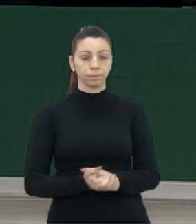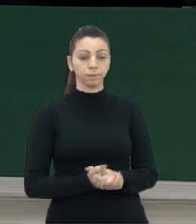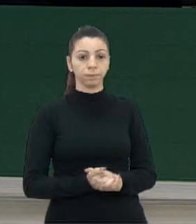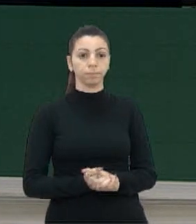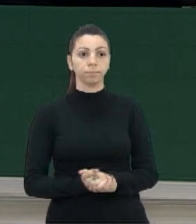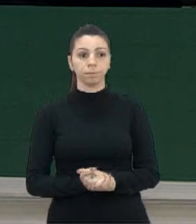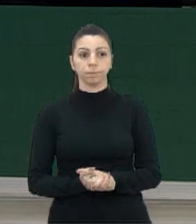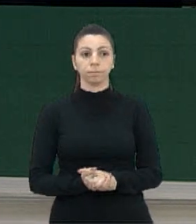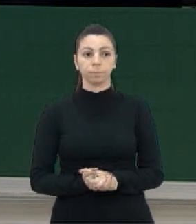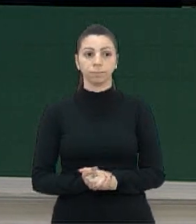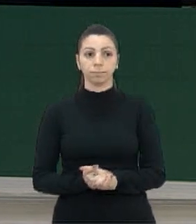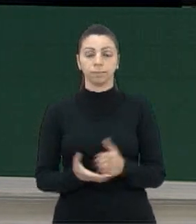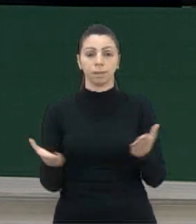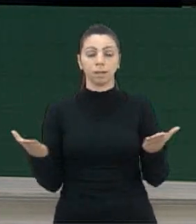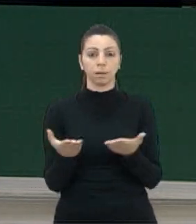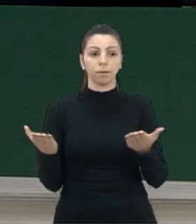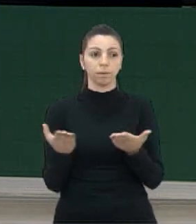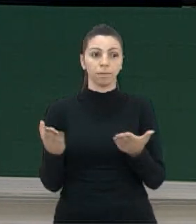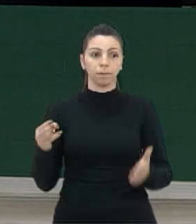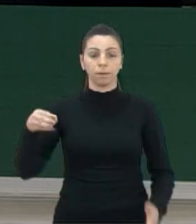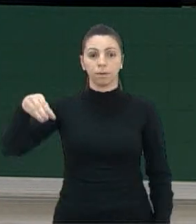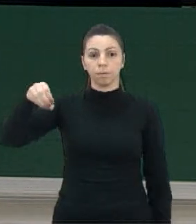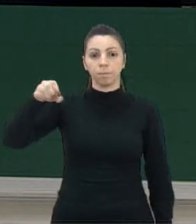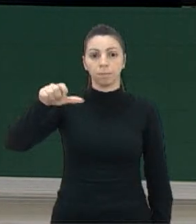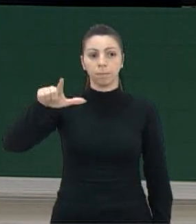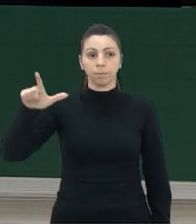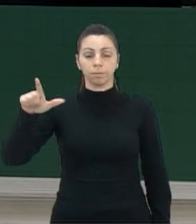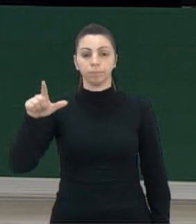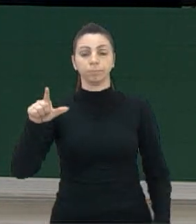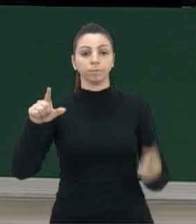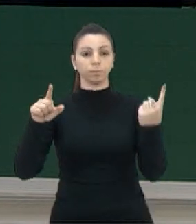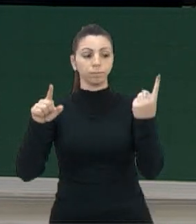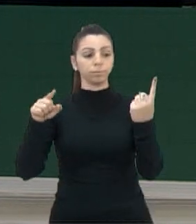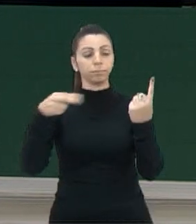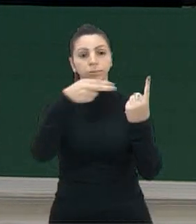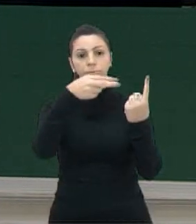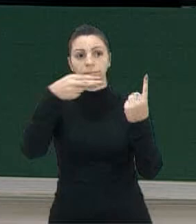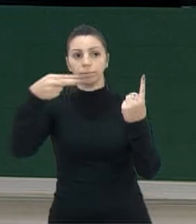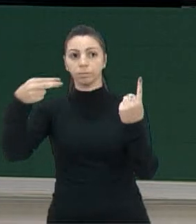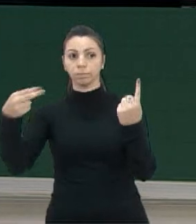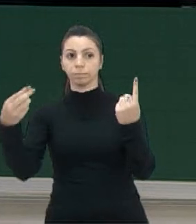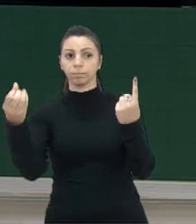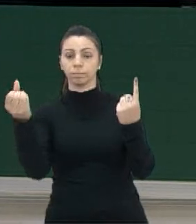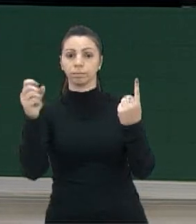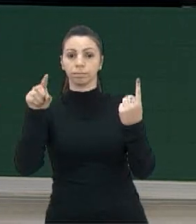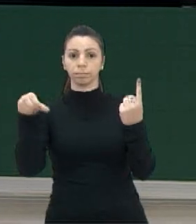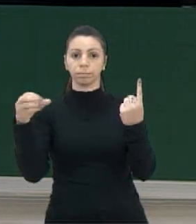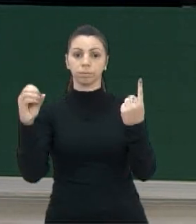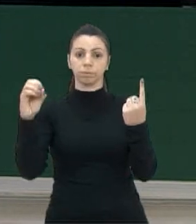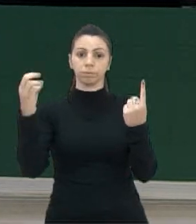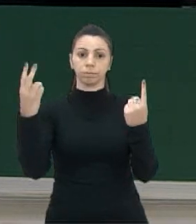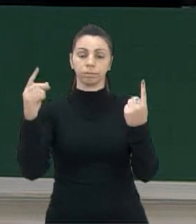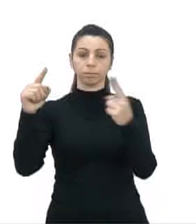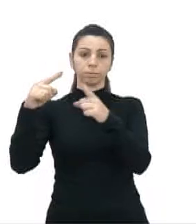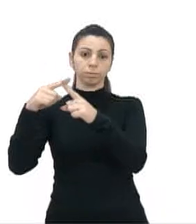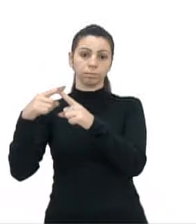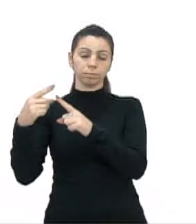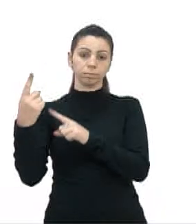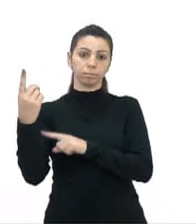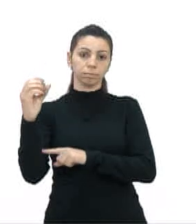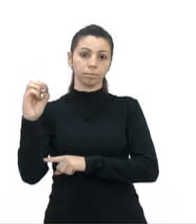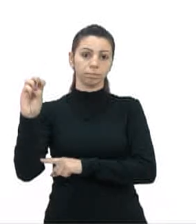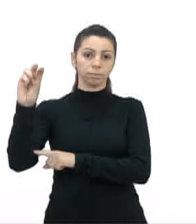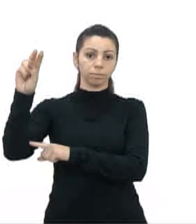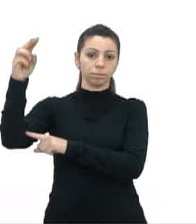Tá? Agora, as moléculas. 1 mol tem 6,02 vezes 10 na 23